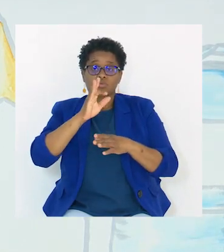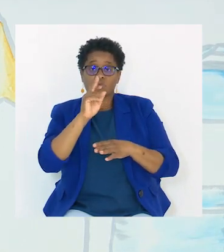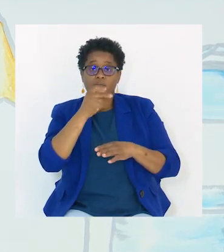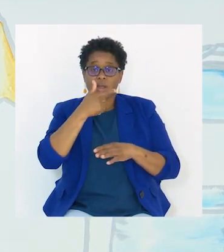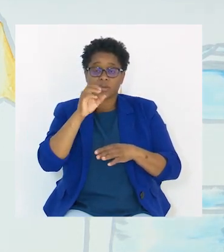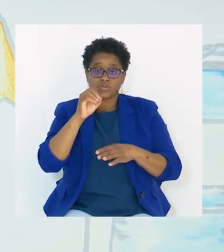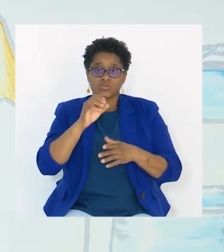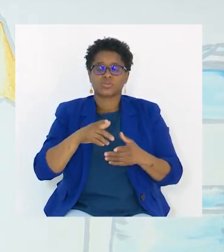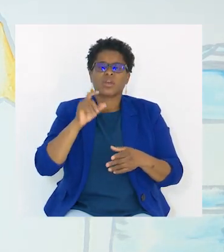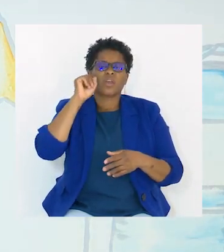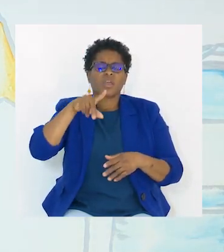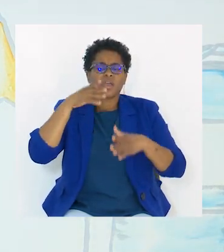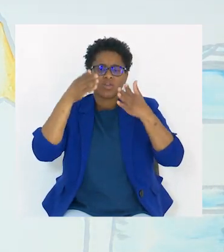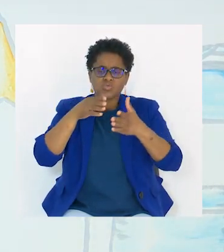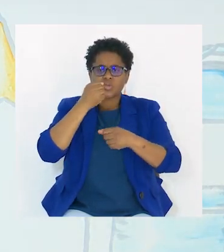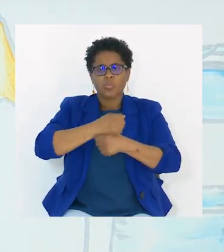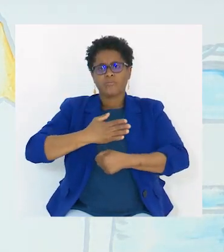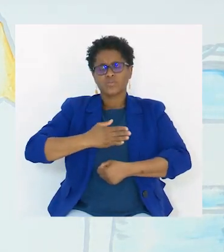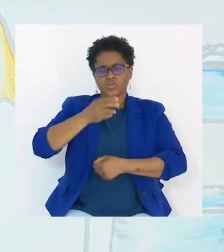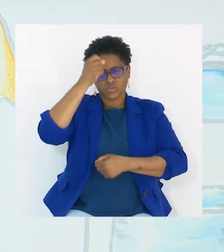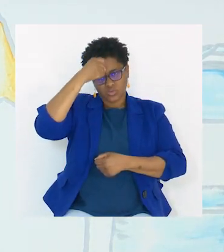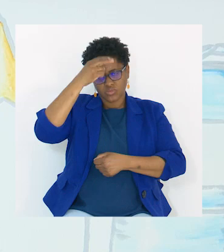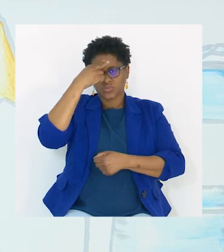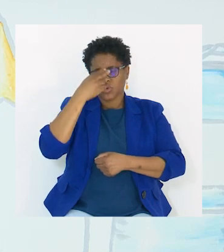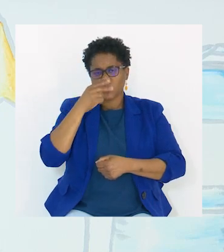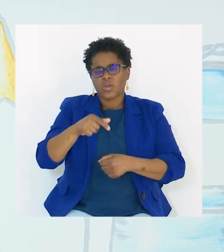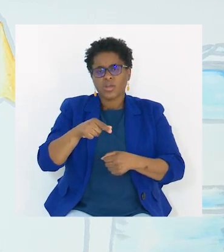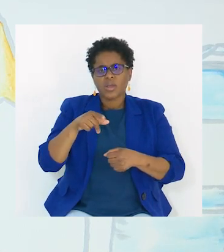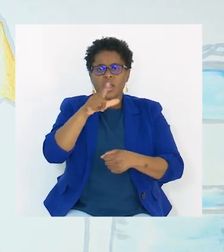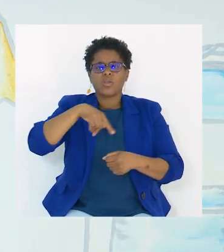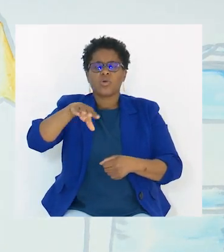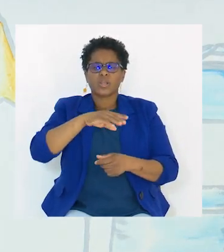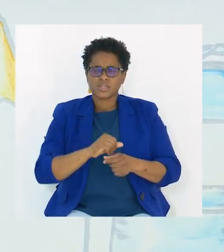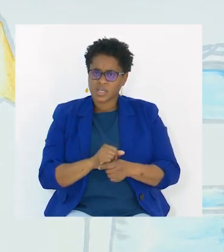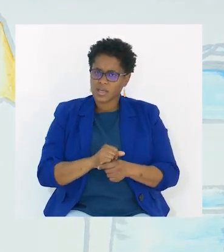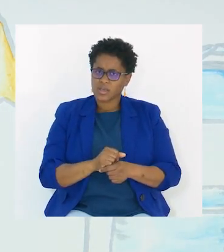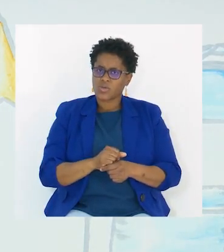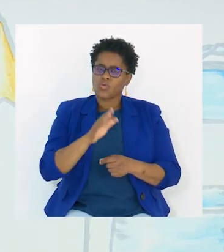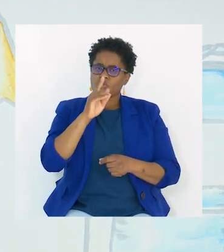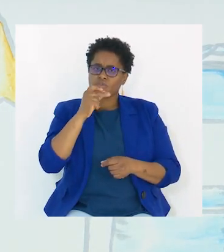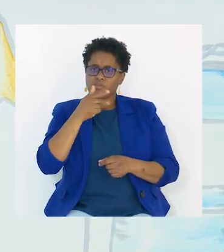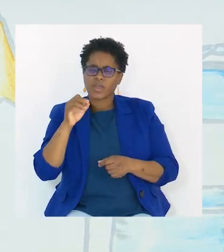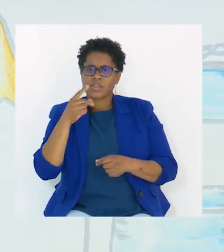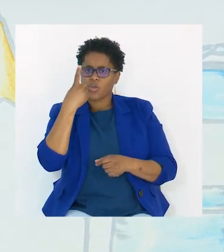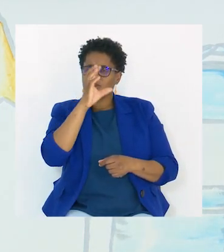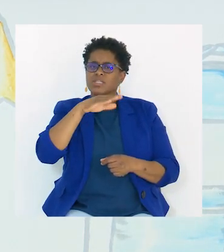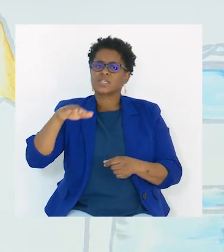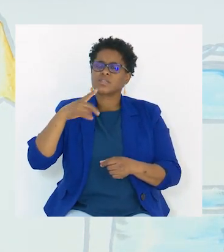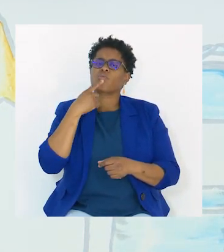quem ajuda o historiador a localizar os factos, é uma ciência que nós chamamos de